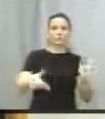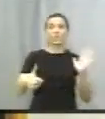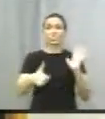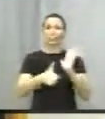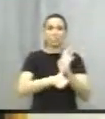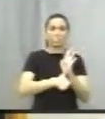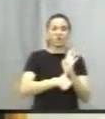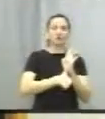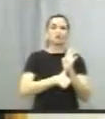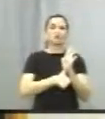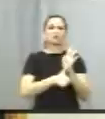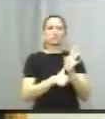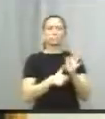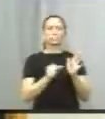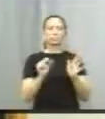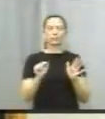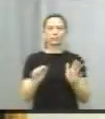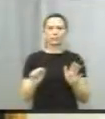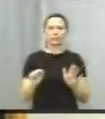identidade, essas...